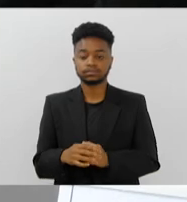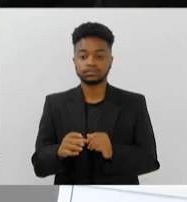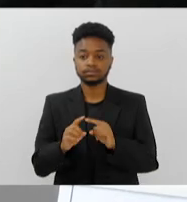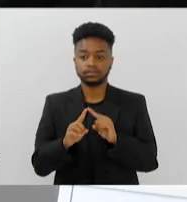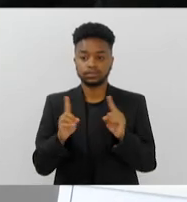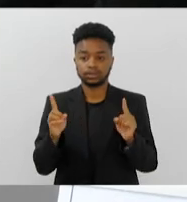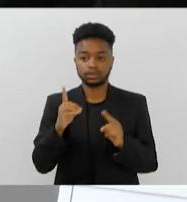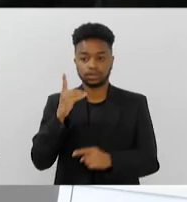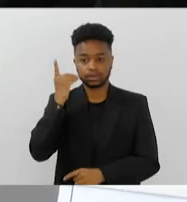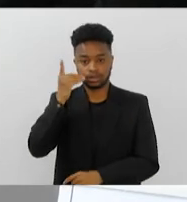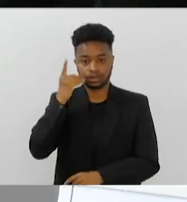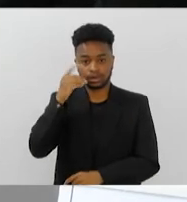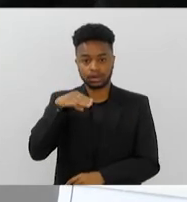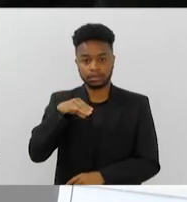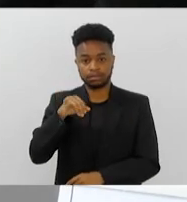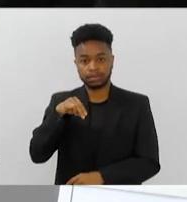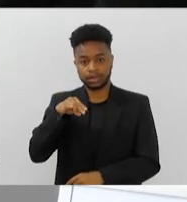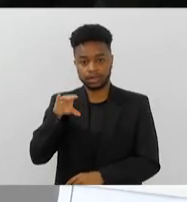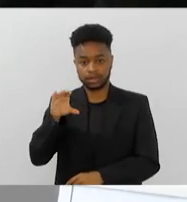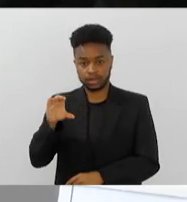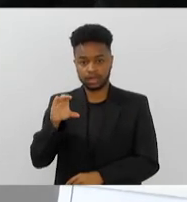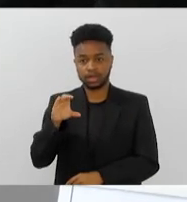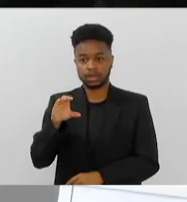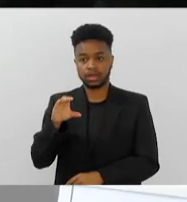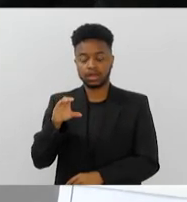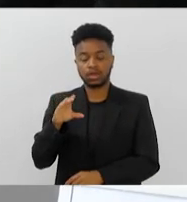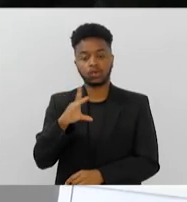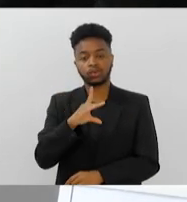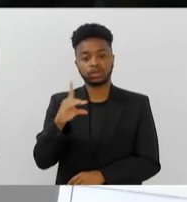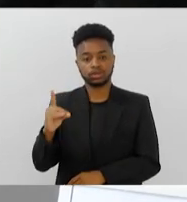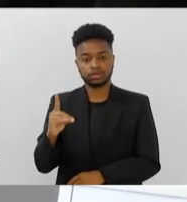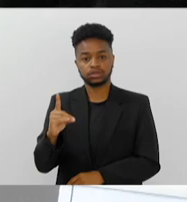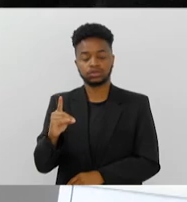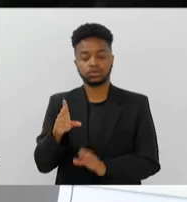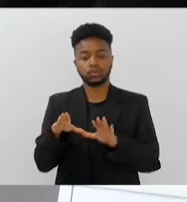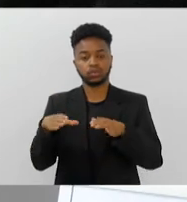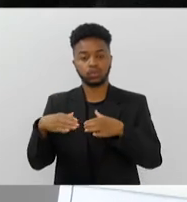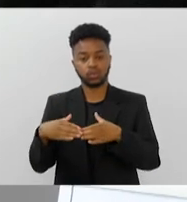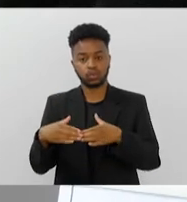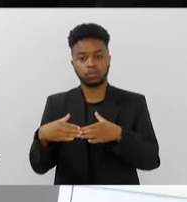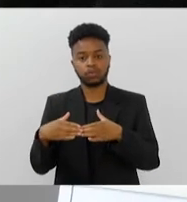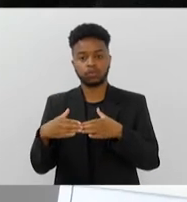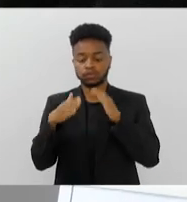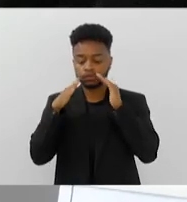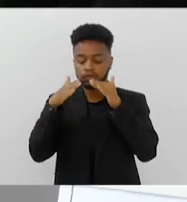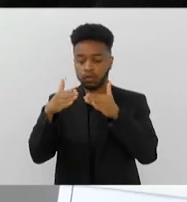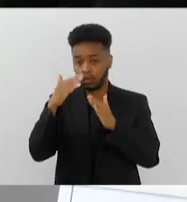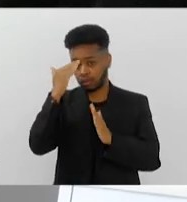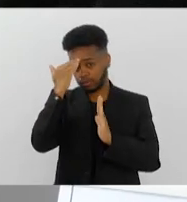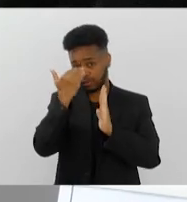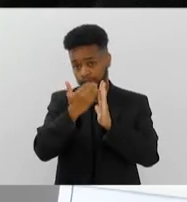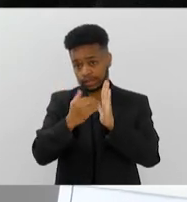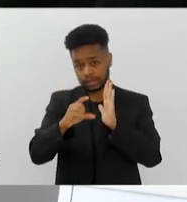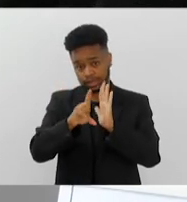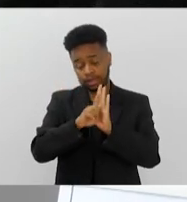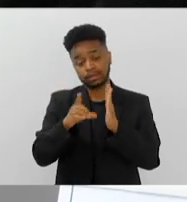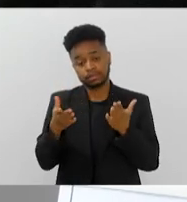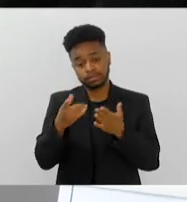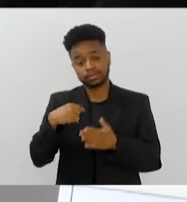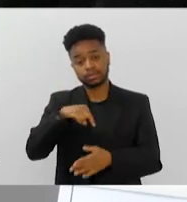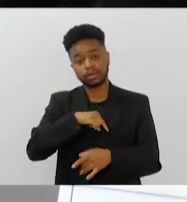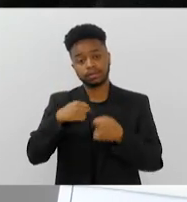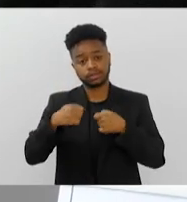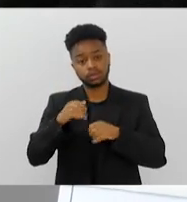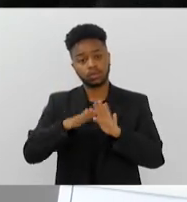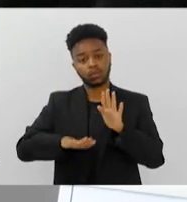o deputado Mink aqui é o coordenador da Frente Parlamentar do Cumpra-se. E nós temos que tomar cuidado também para que